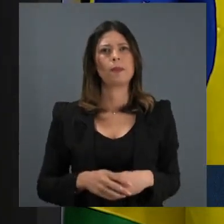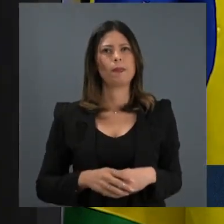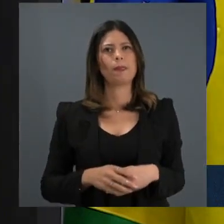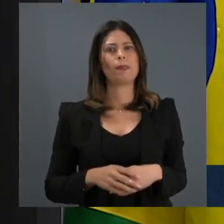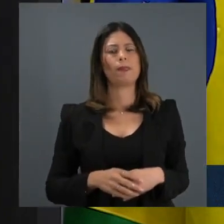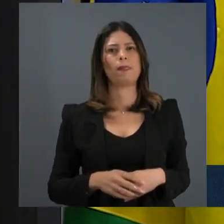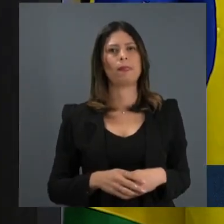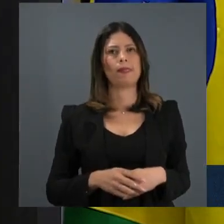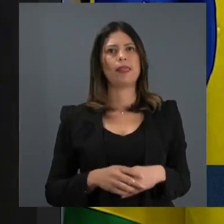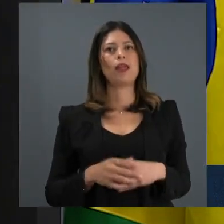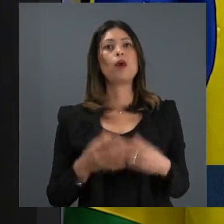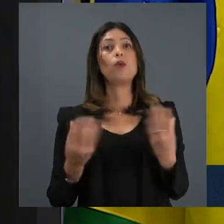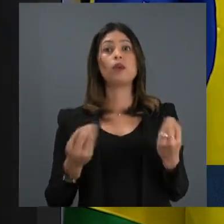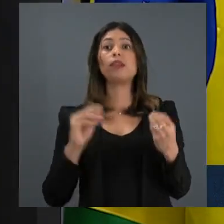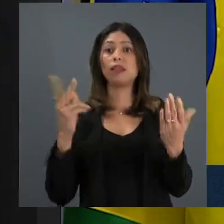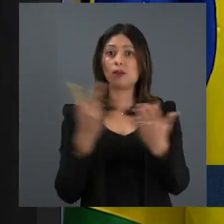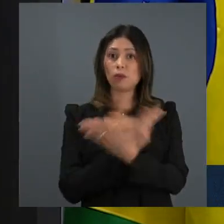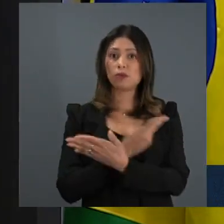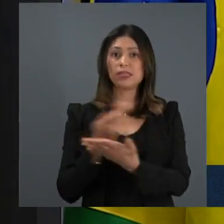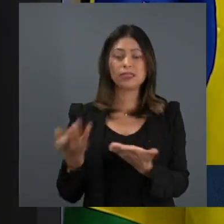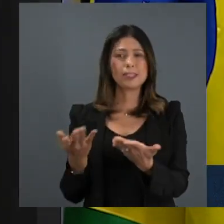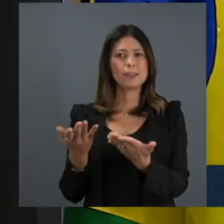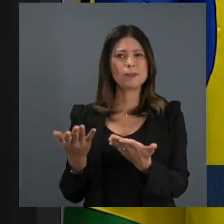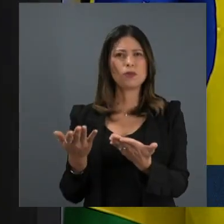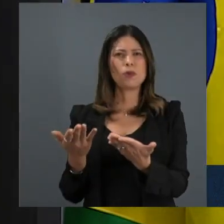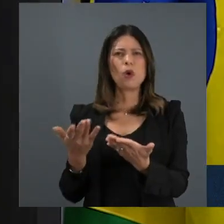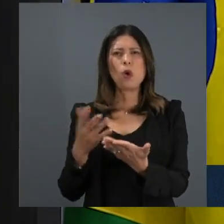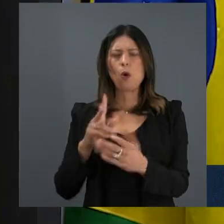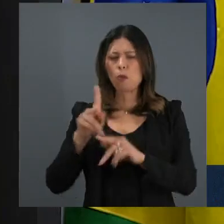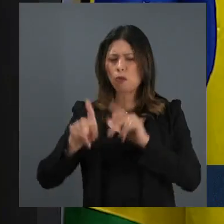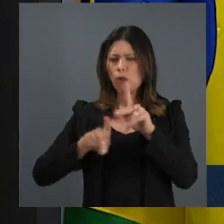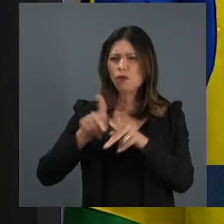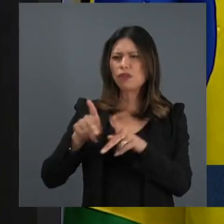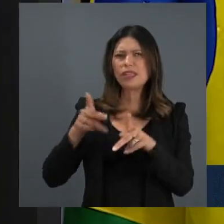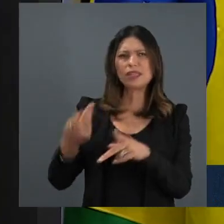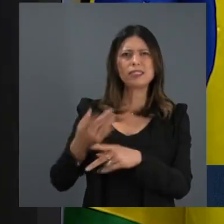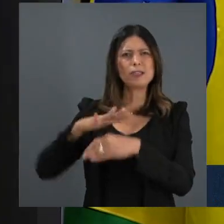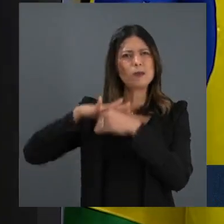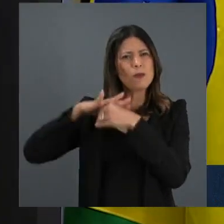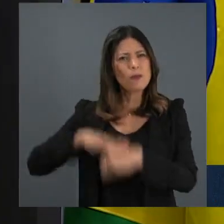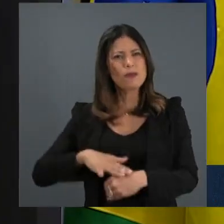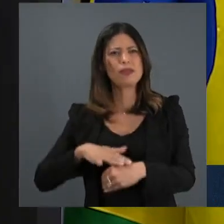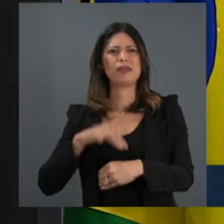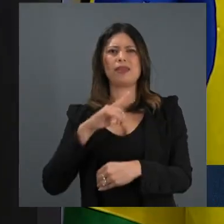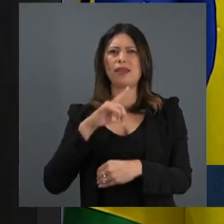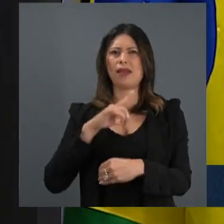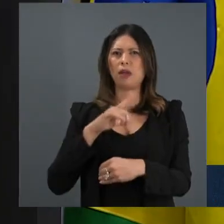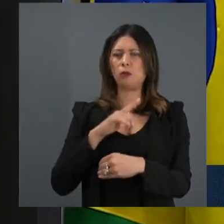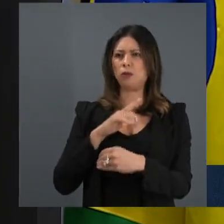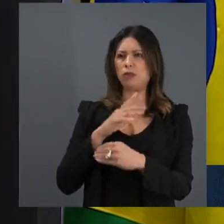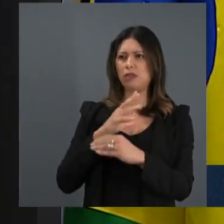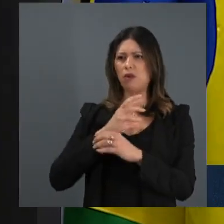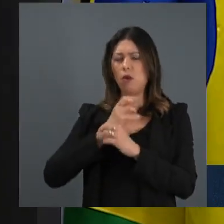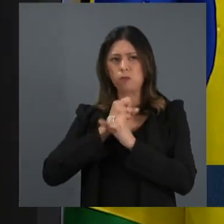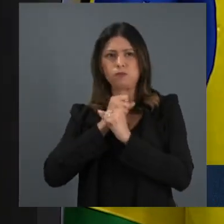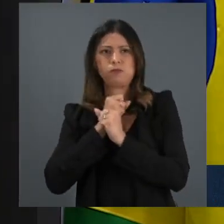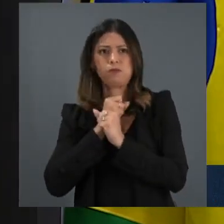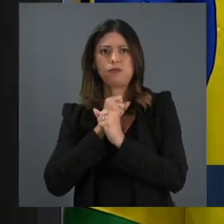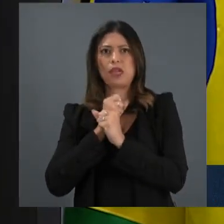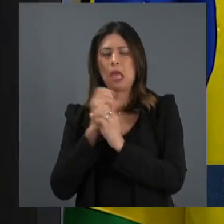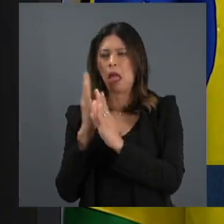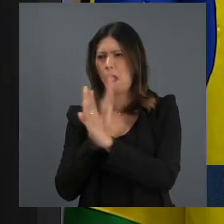absolutamente aí injustiçados, humilhados, intimidados, repito,